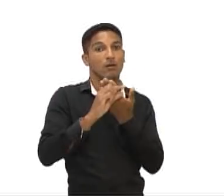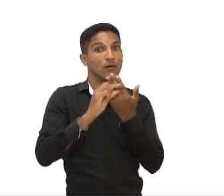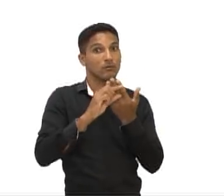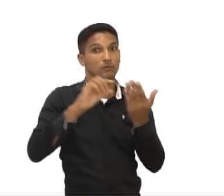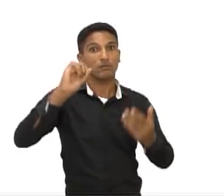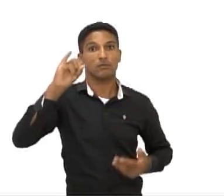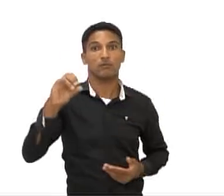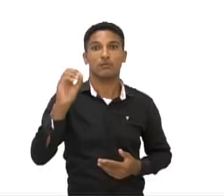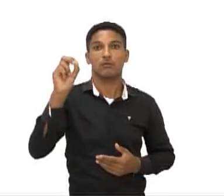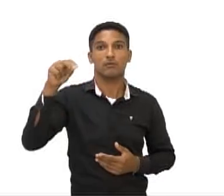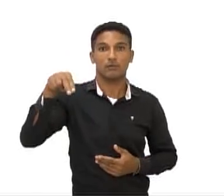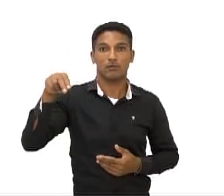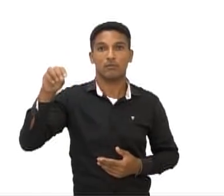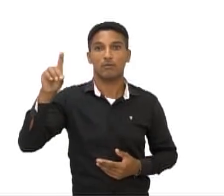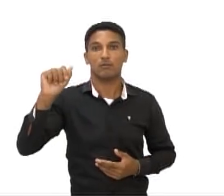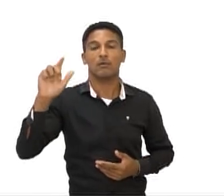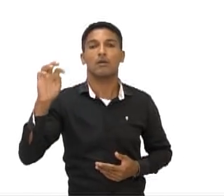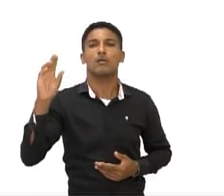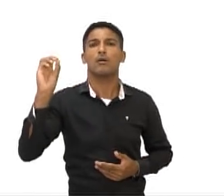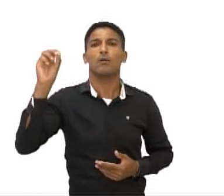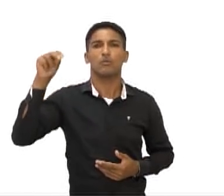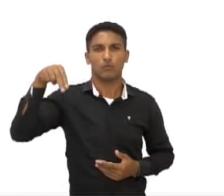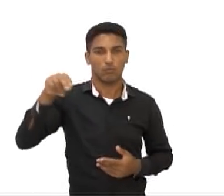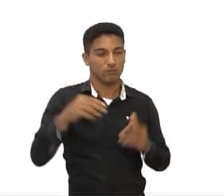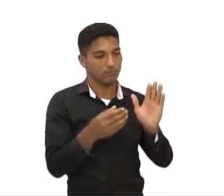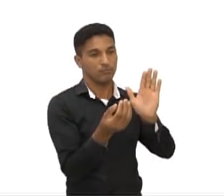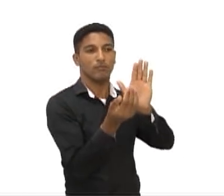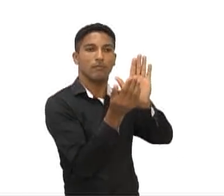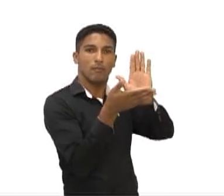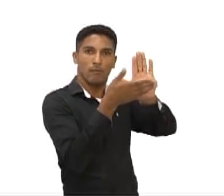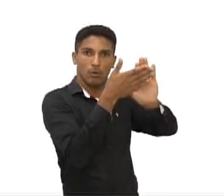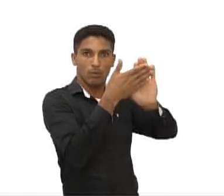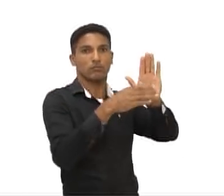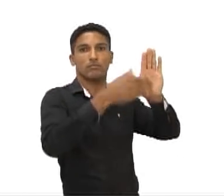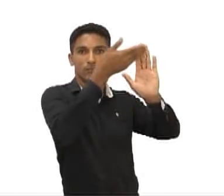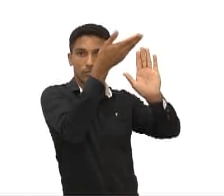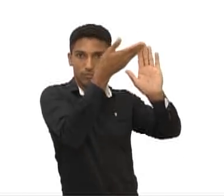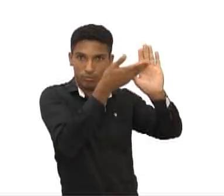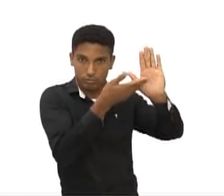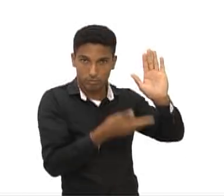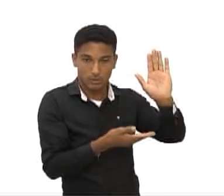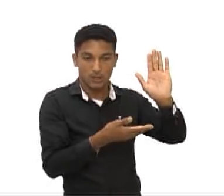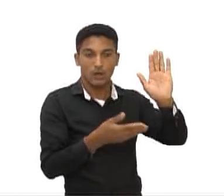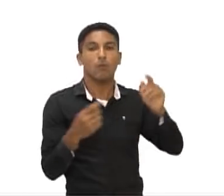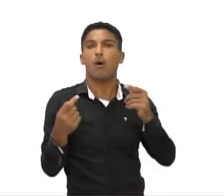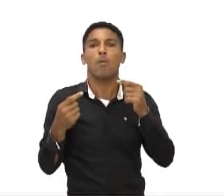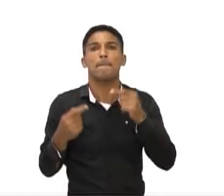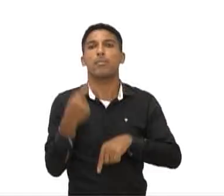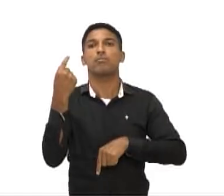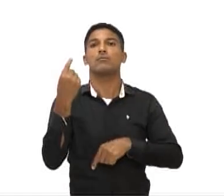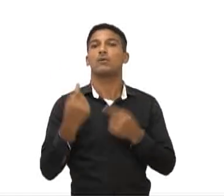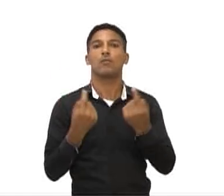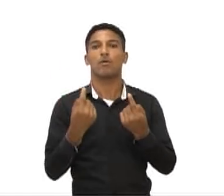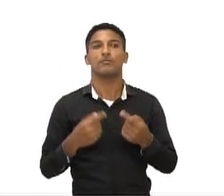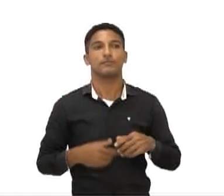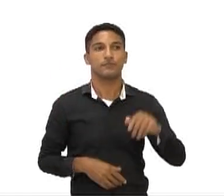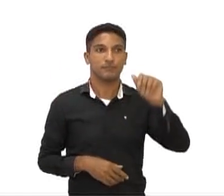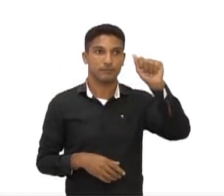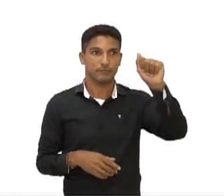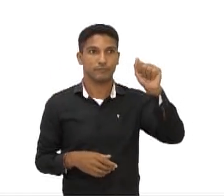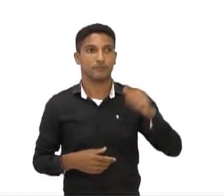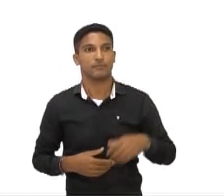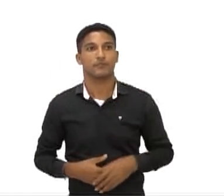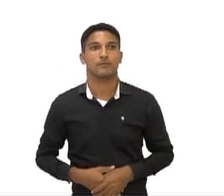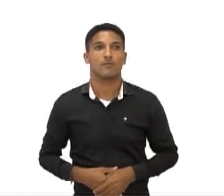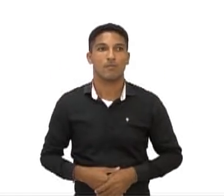A. Os átomos de diferentes elementos químicos apresentam propriedades diferentes uns dos outros. Letra B. O peso relativo